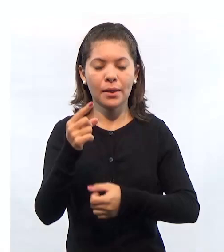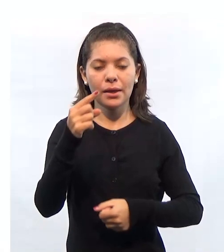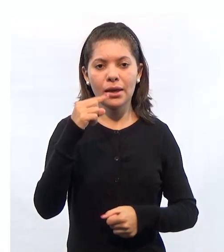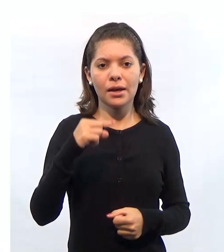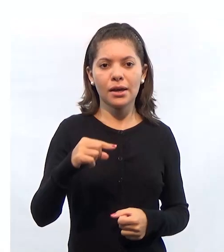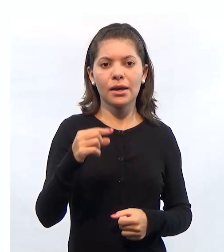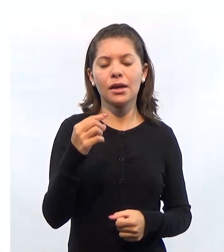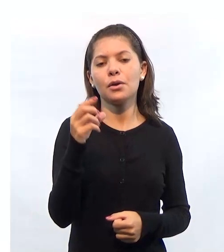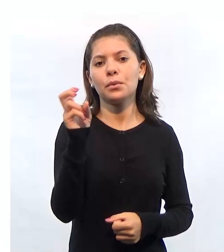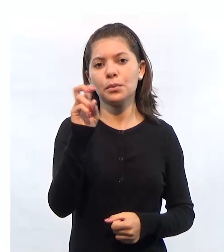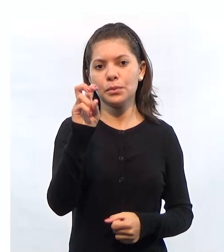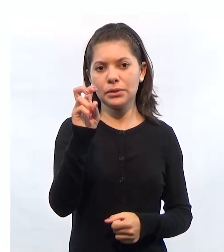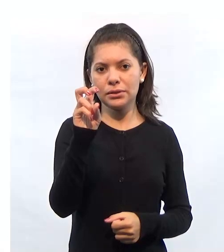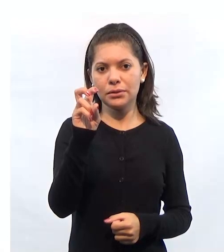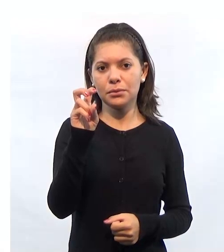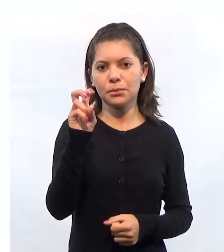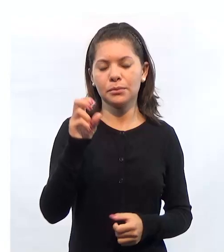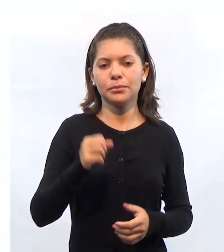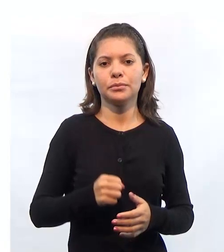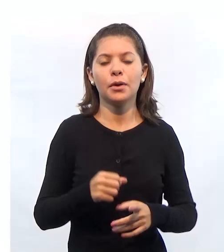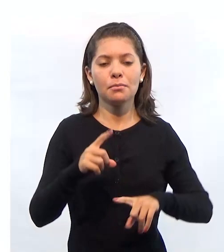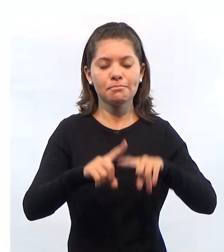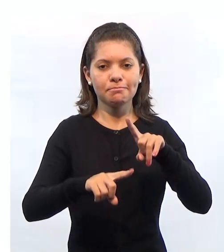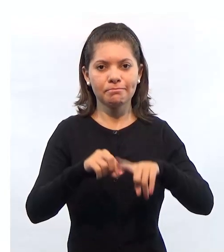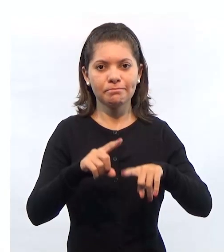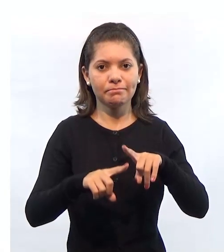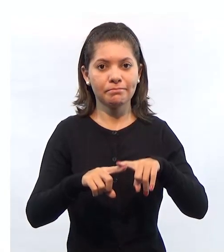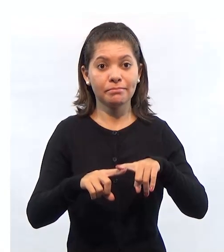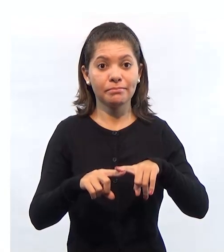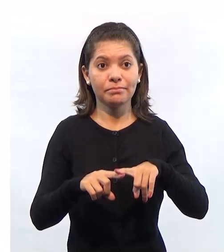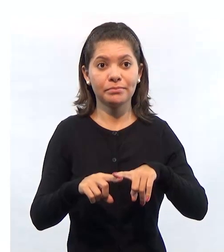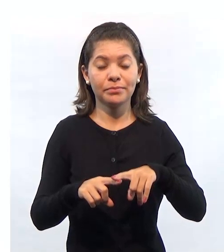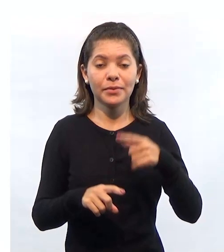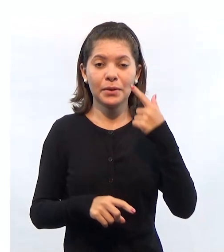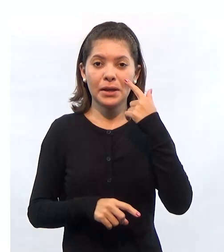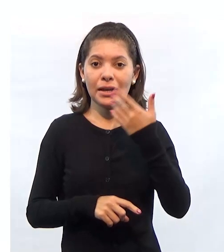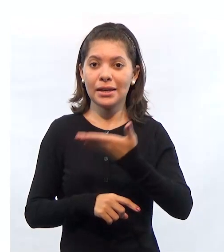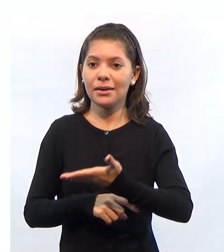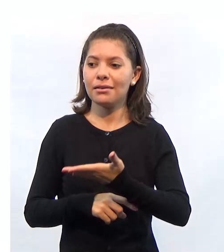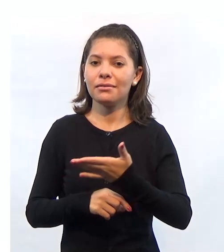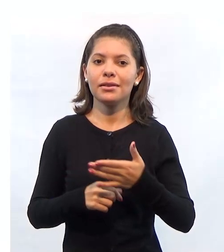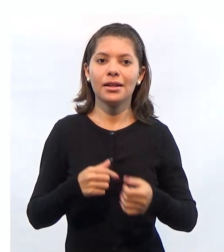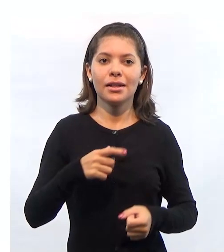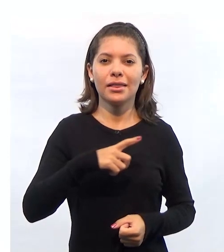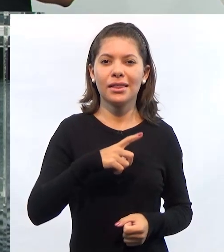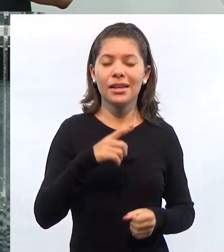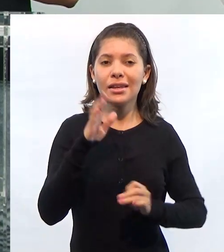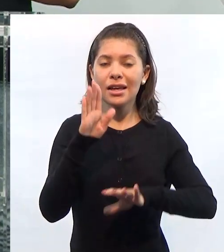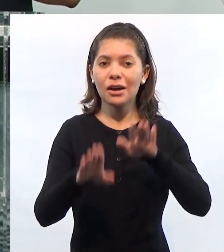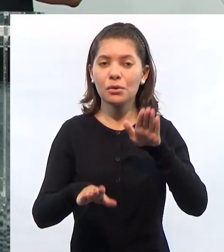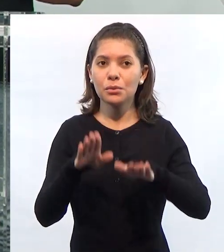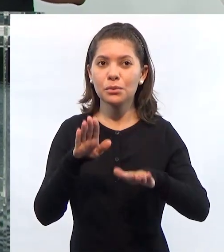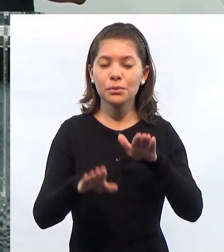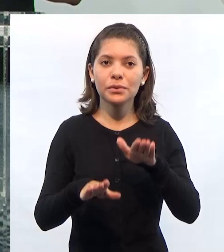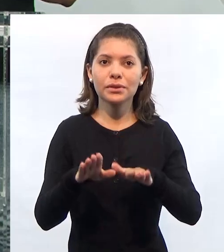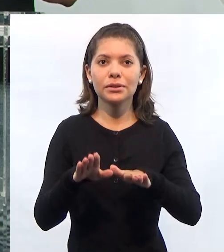o recebimento do material. E aqui nós temos